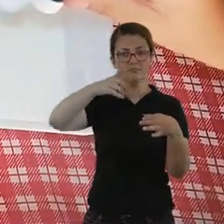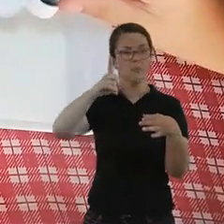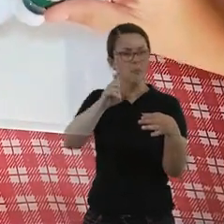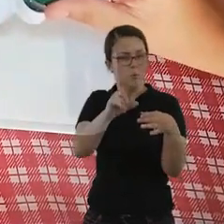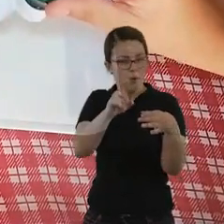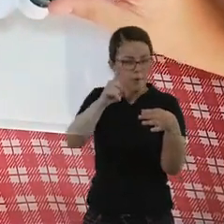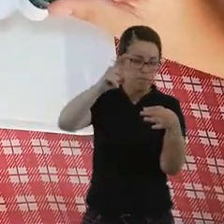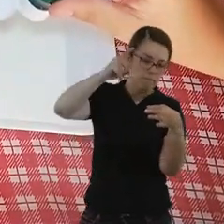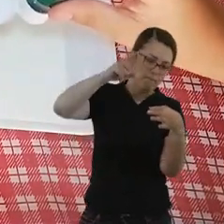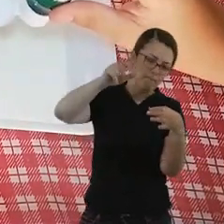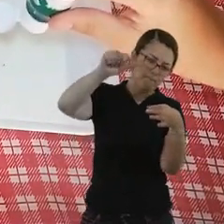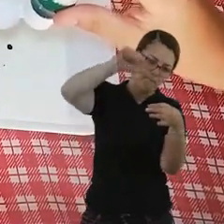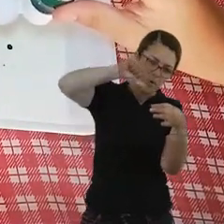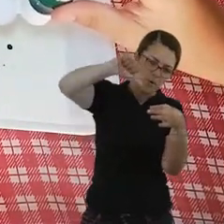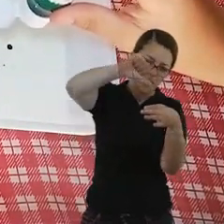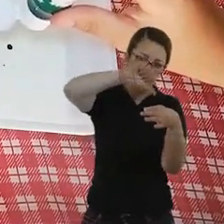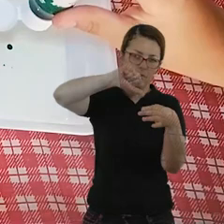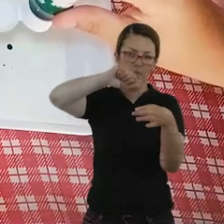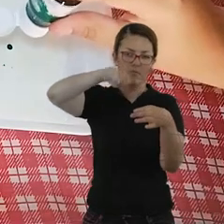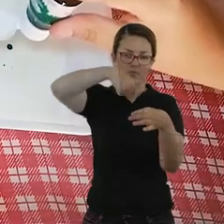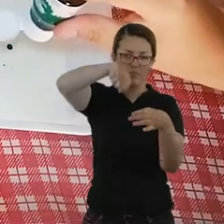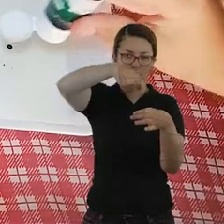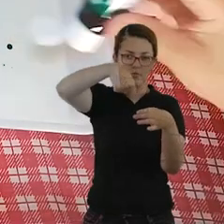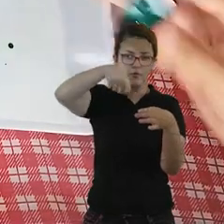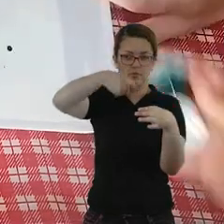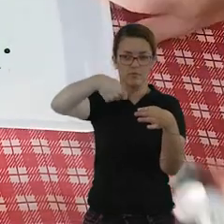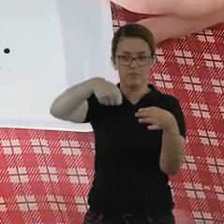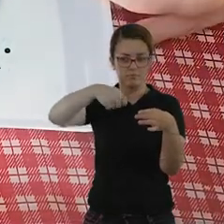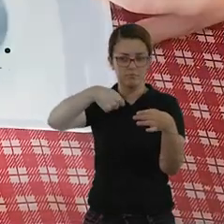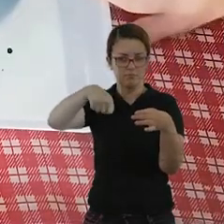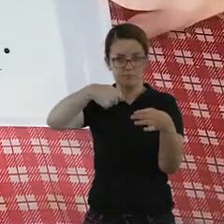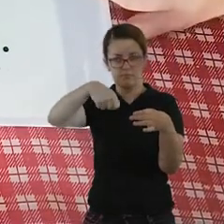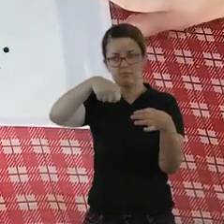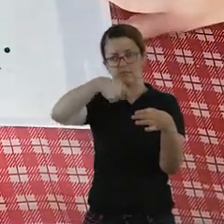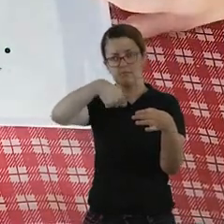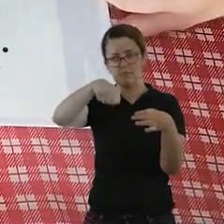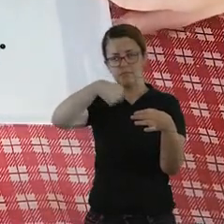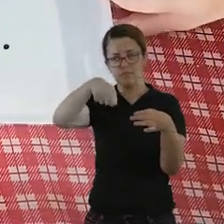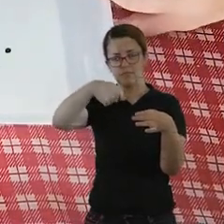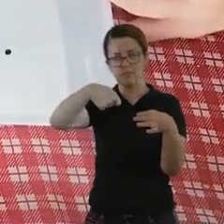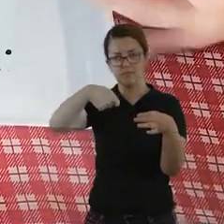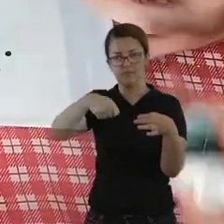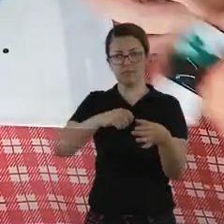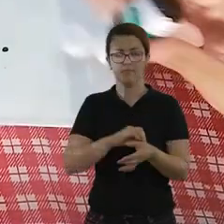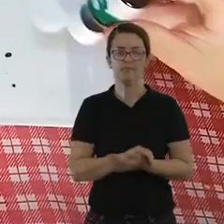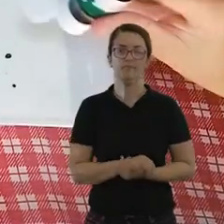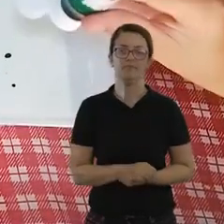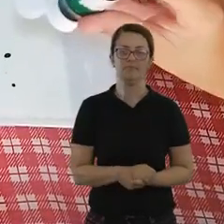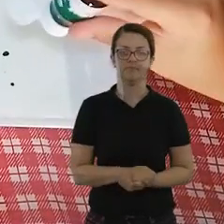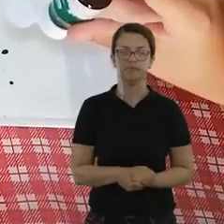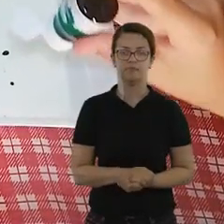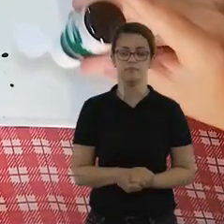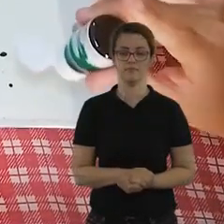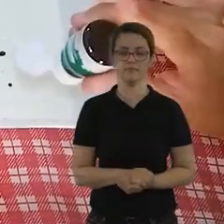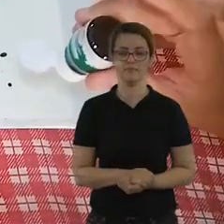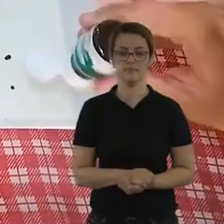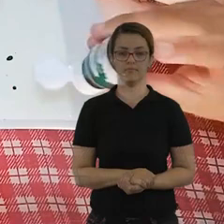É assim mesmo. Tá, já foi umas 5. Vamos ver se já tá. Pode colocar mais.